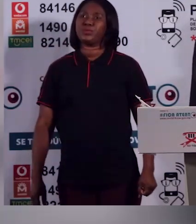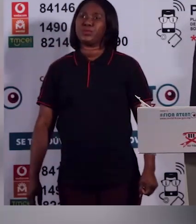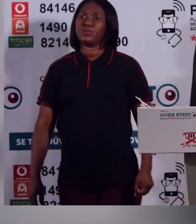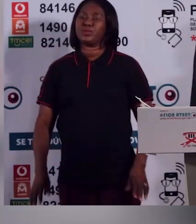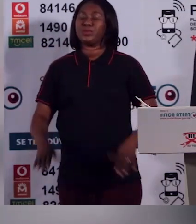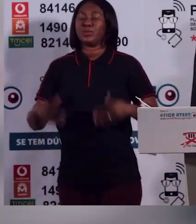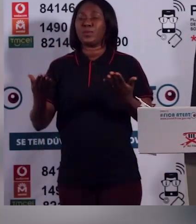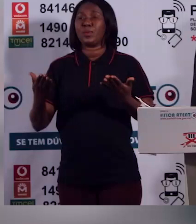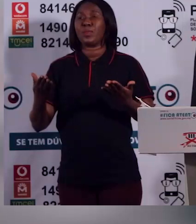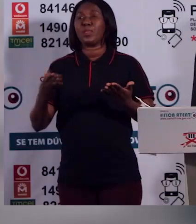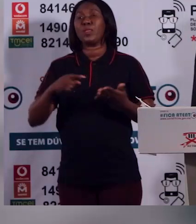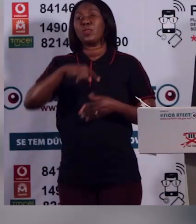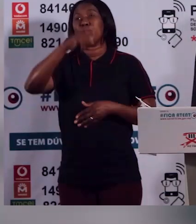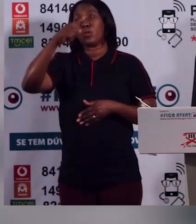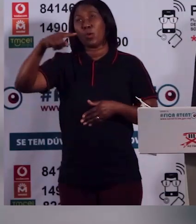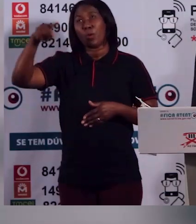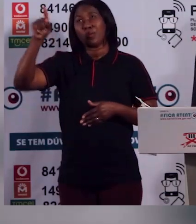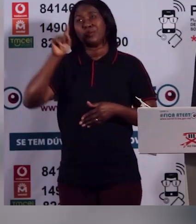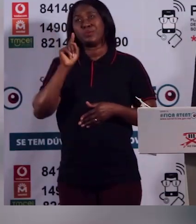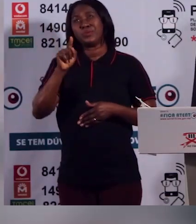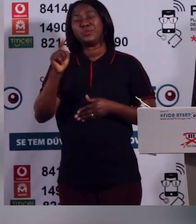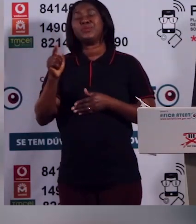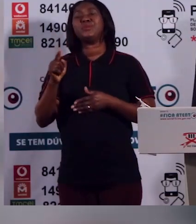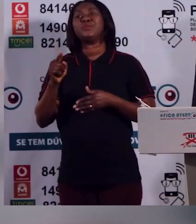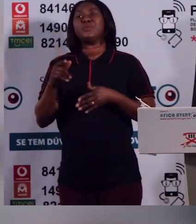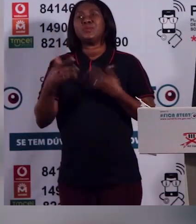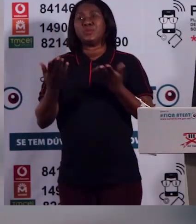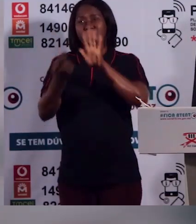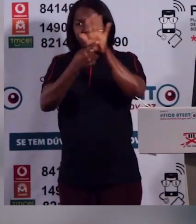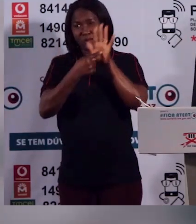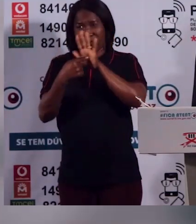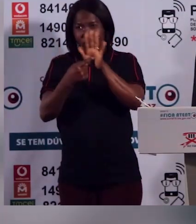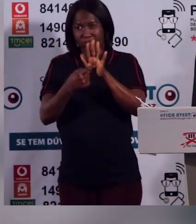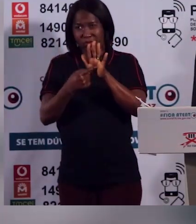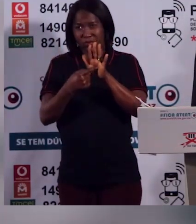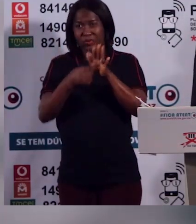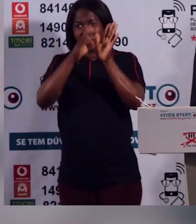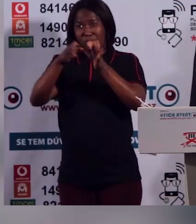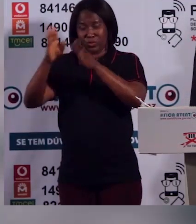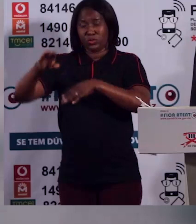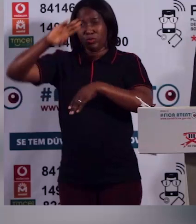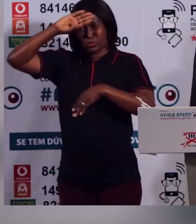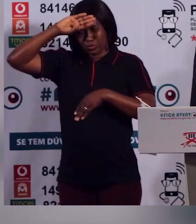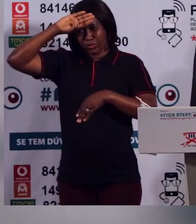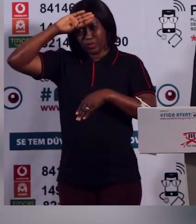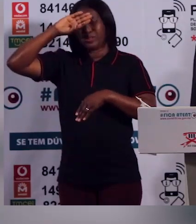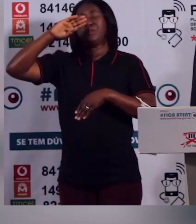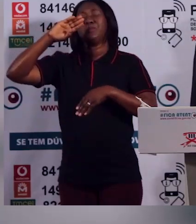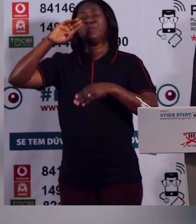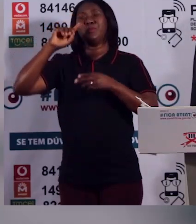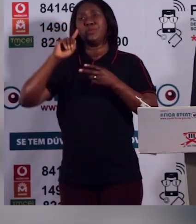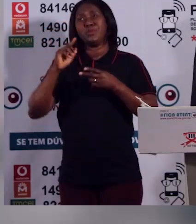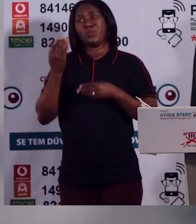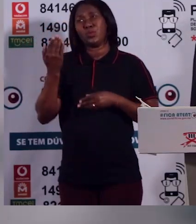O gráfico seguinte mostra o número de casos ativos e